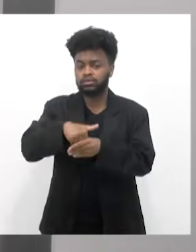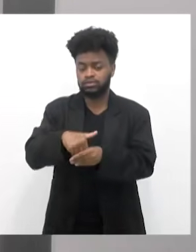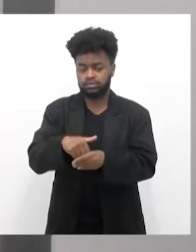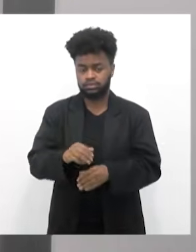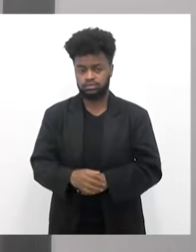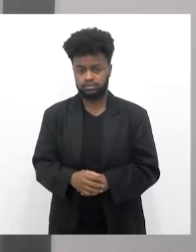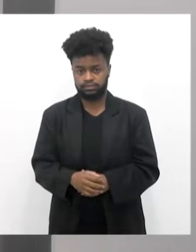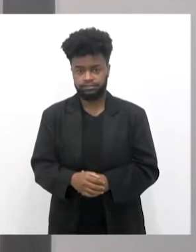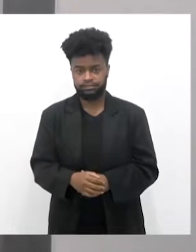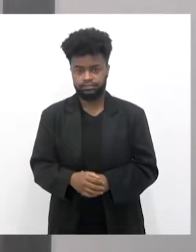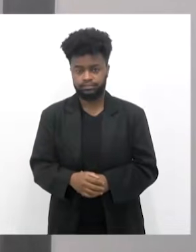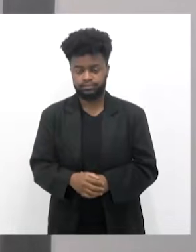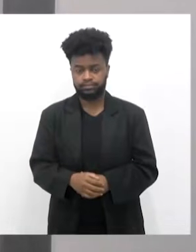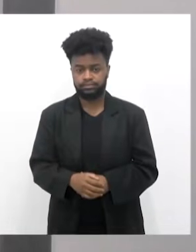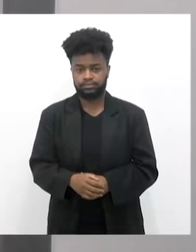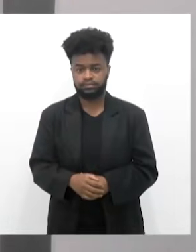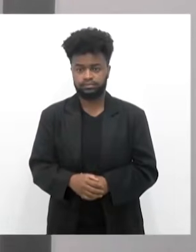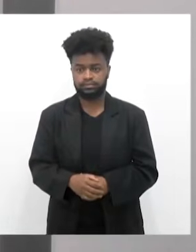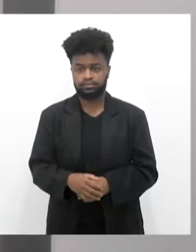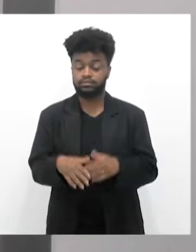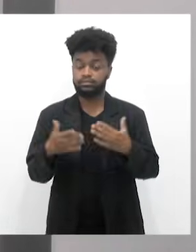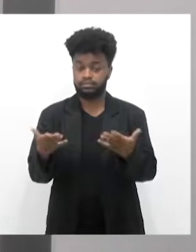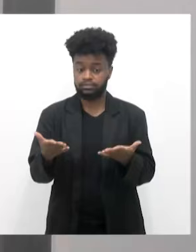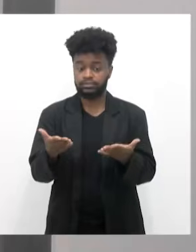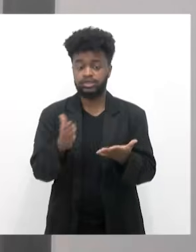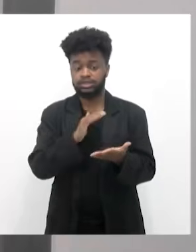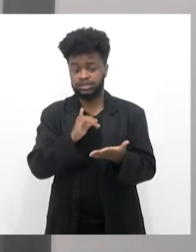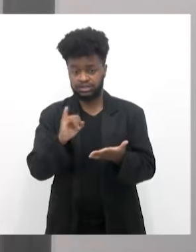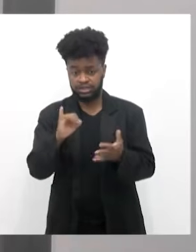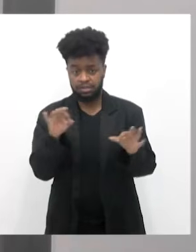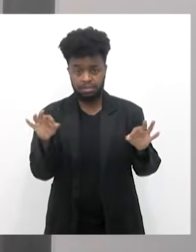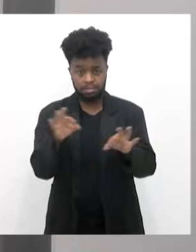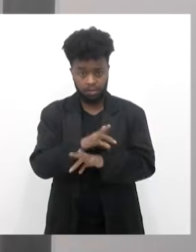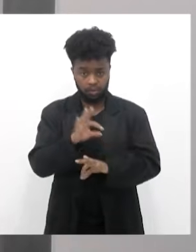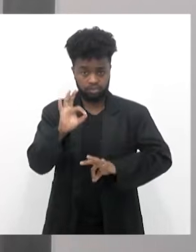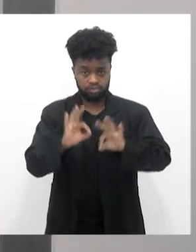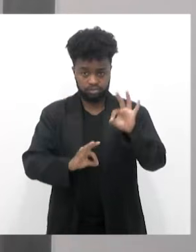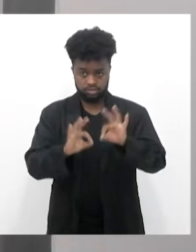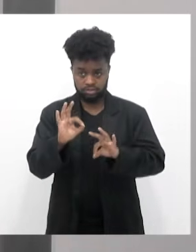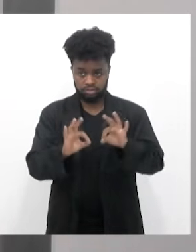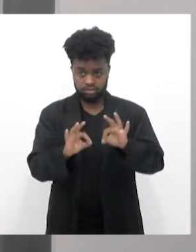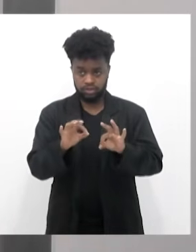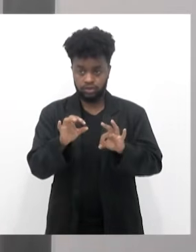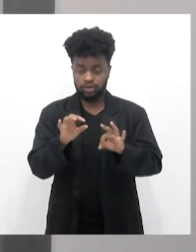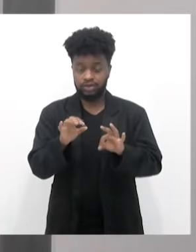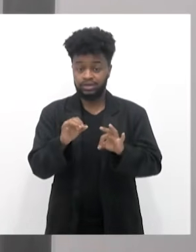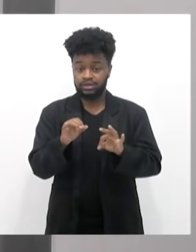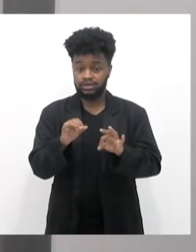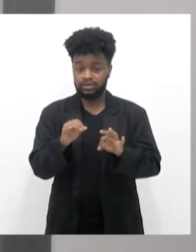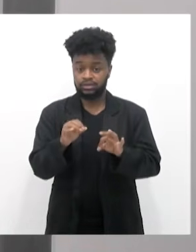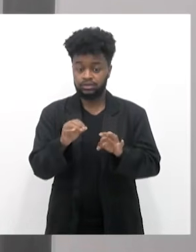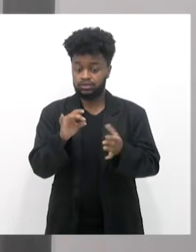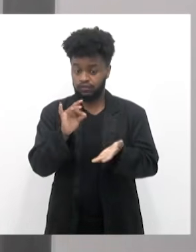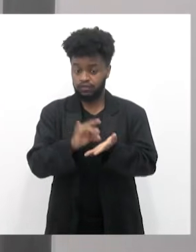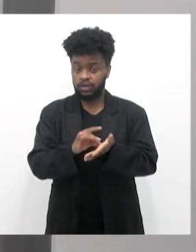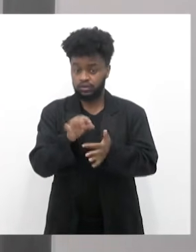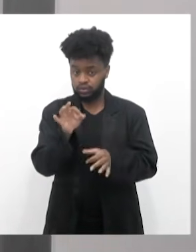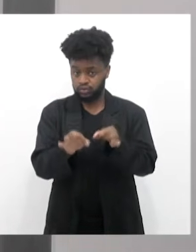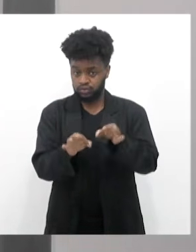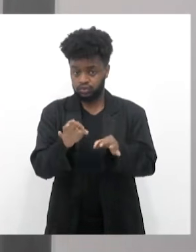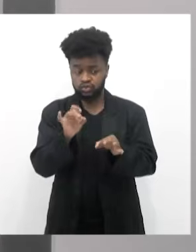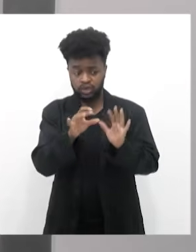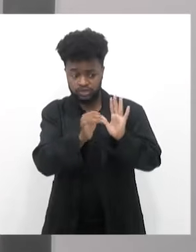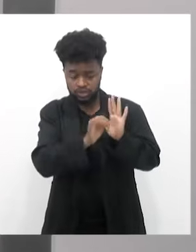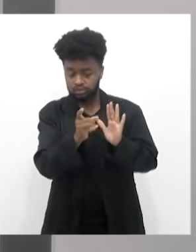De forma que, feito todo essa análise, Só com o edital publicado. o fato jurídico, na verdade, não é nem o